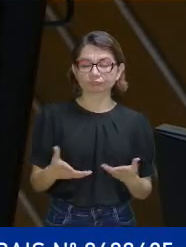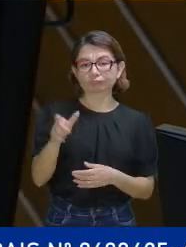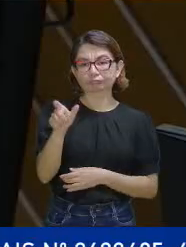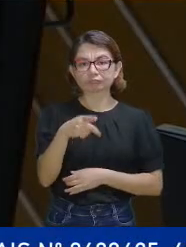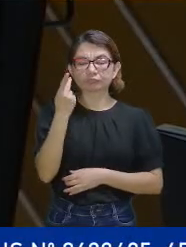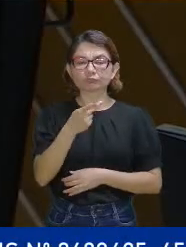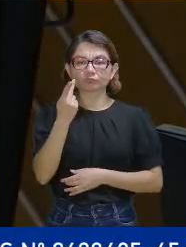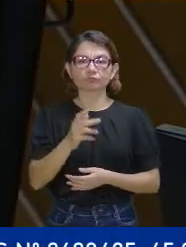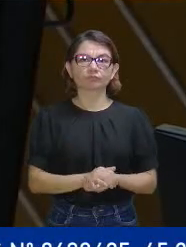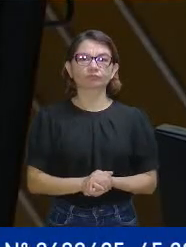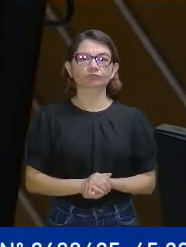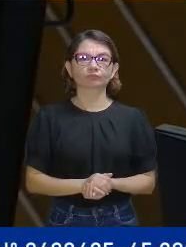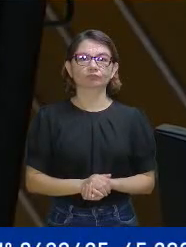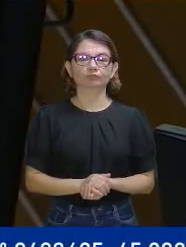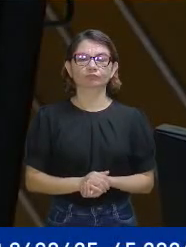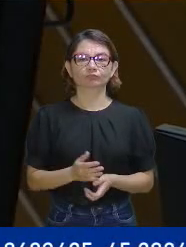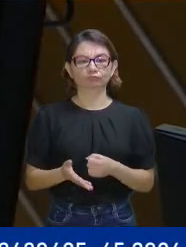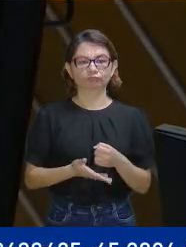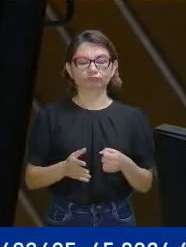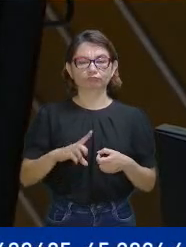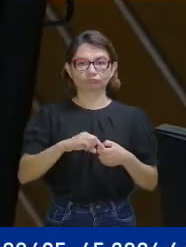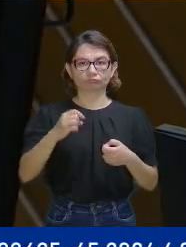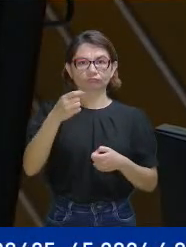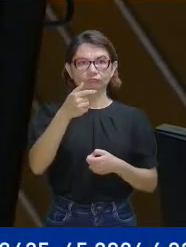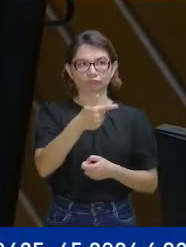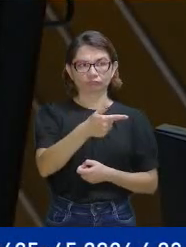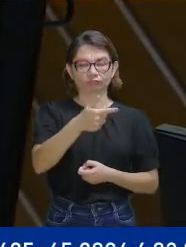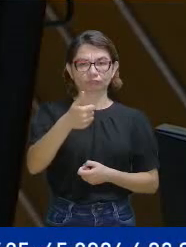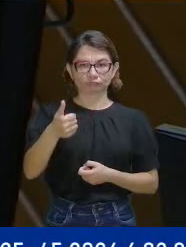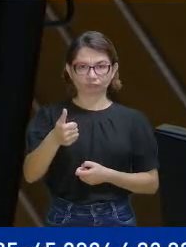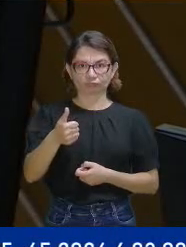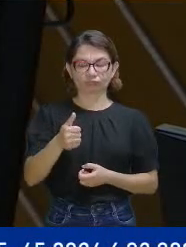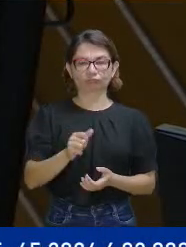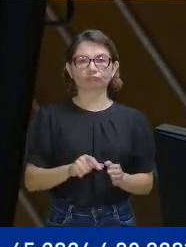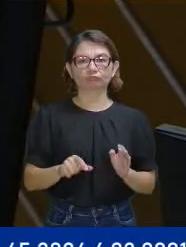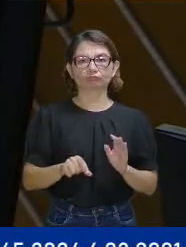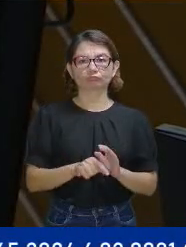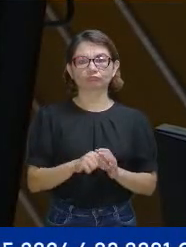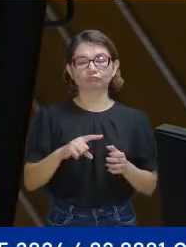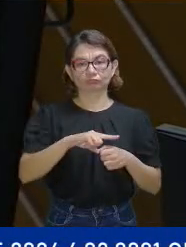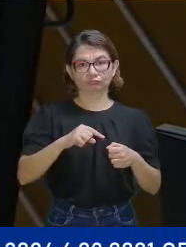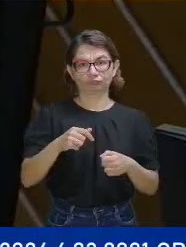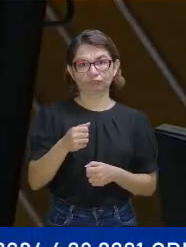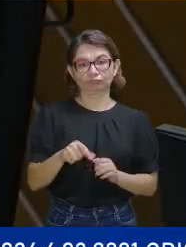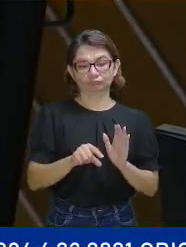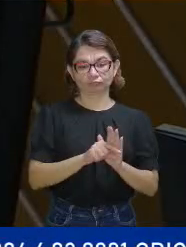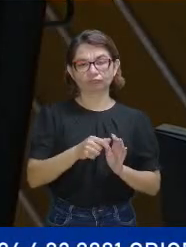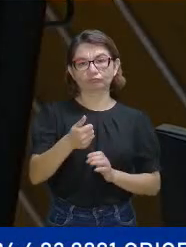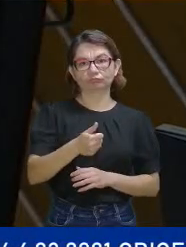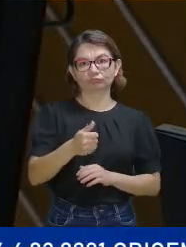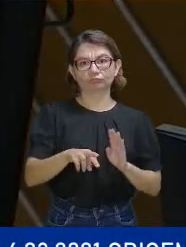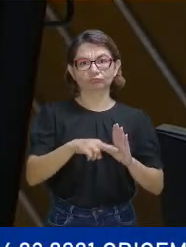que a decisão combatida se fundamentou no artigo 21, parágrafo 1º da resolução do TSE